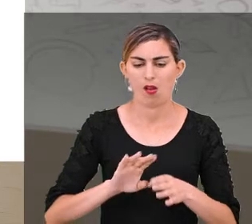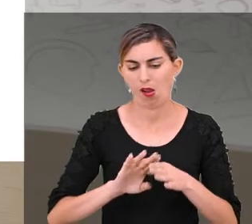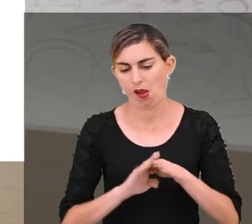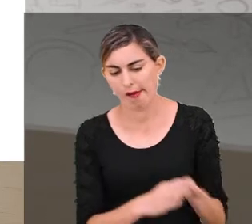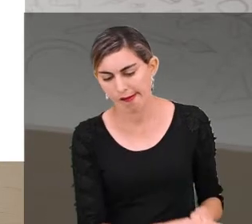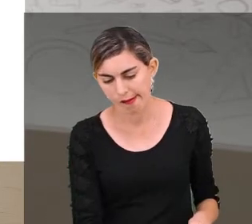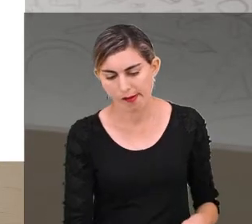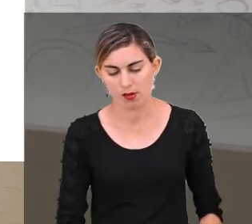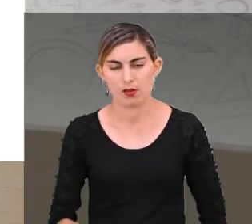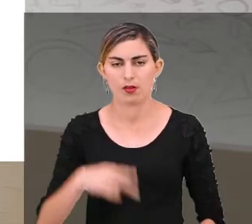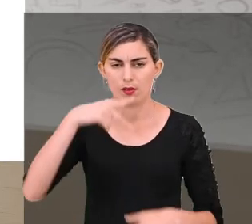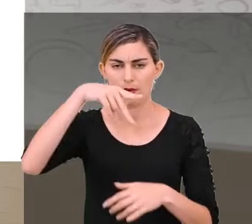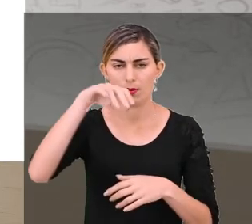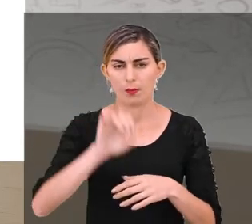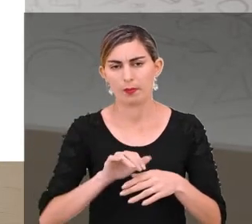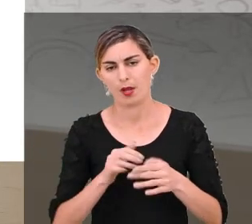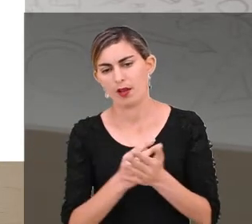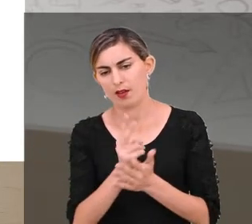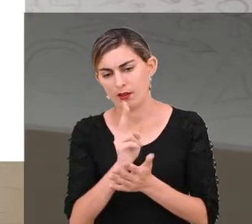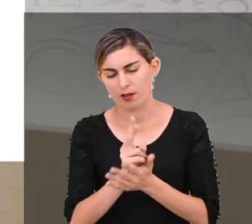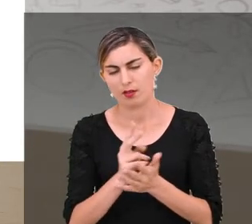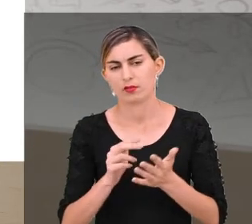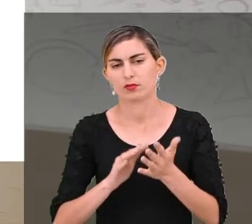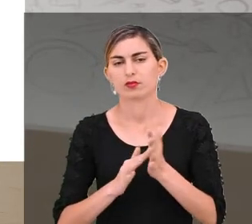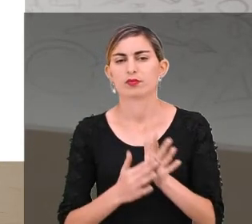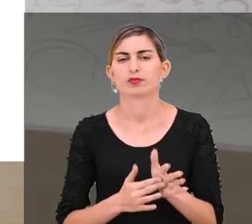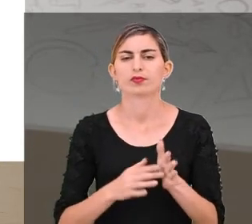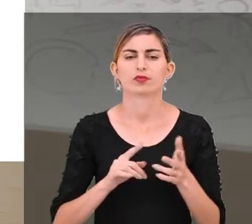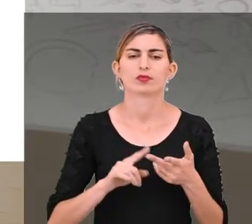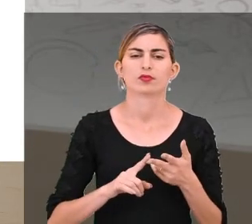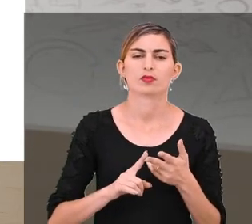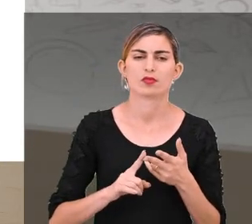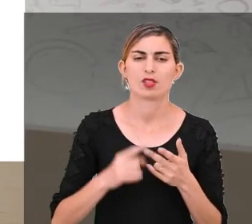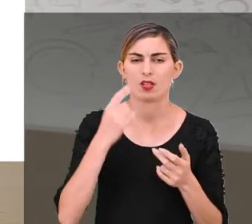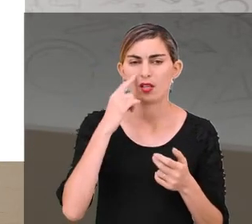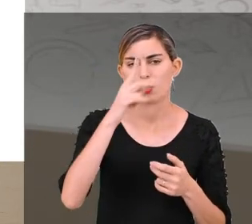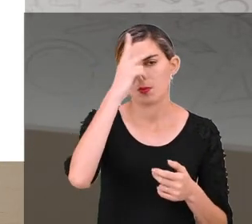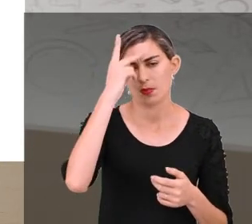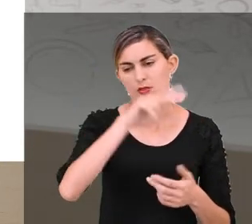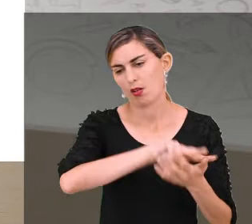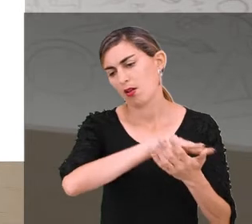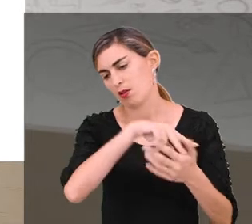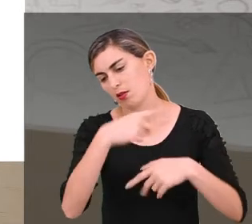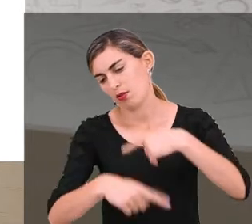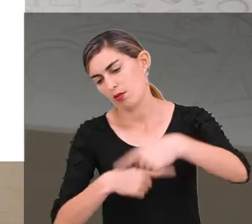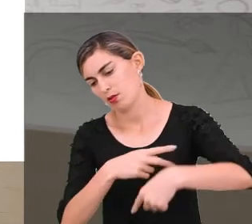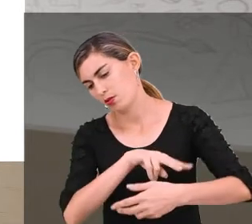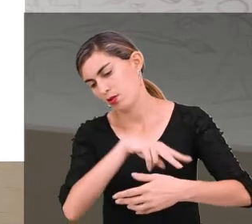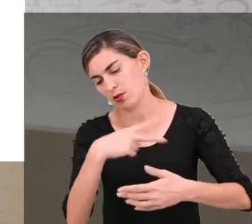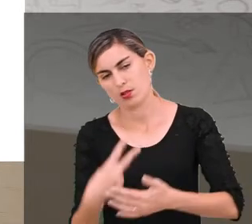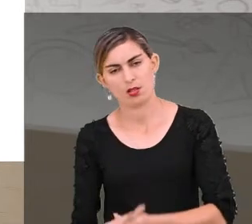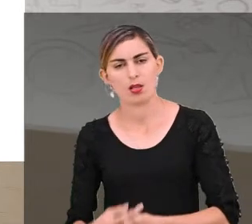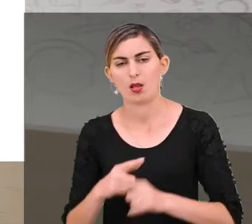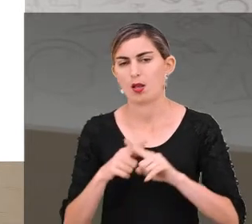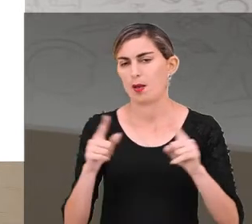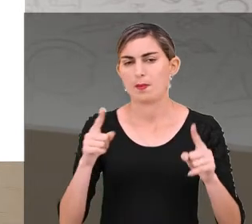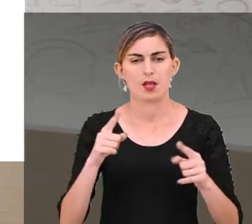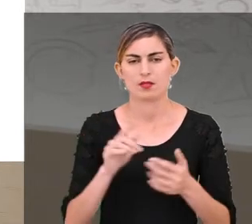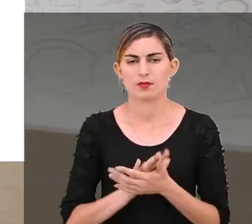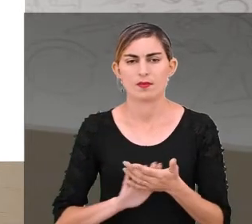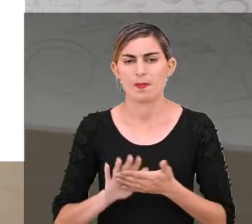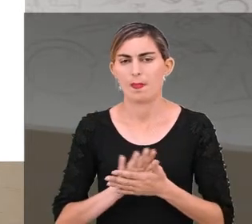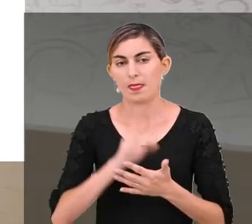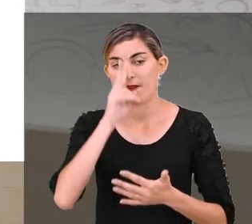leve torção no pé provocada por um escorregão, como tem aqui na imagem, uma pessoa ela cai da escada, mas não